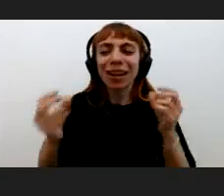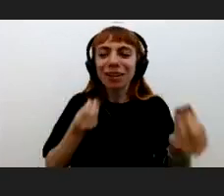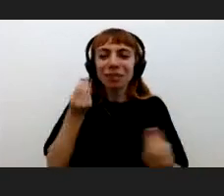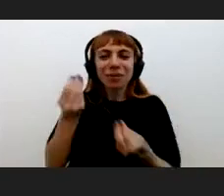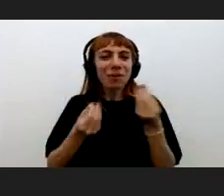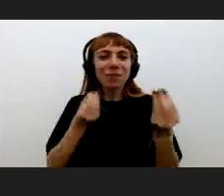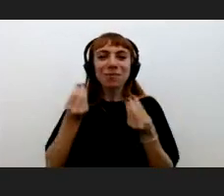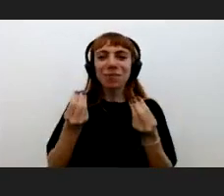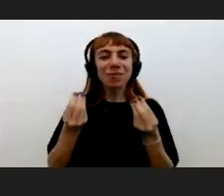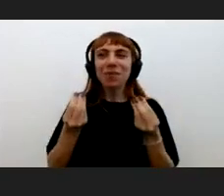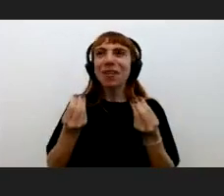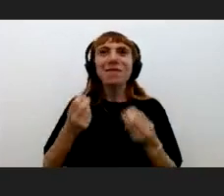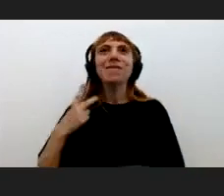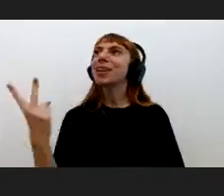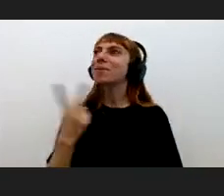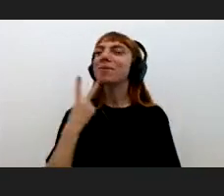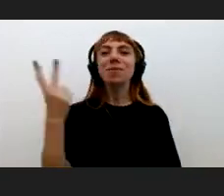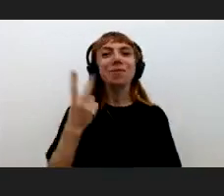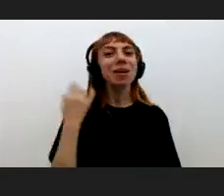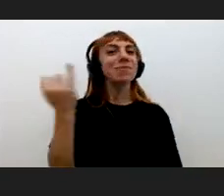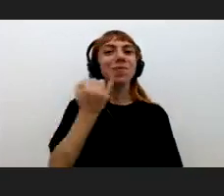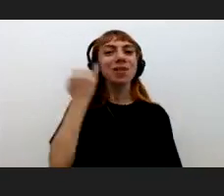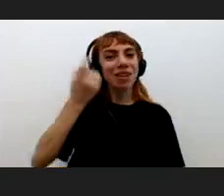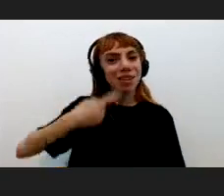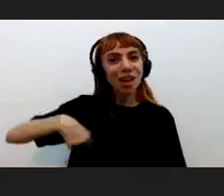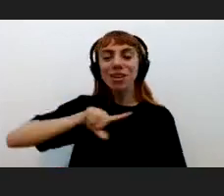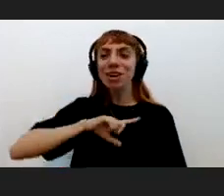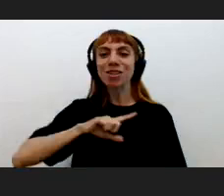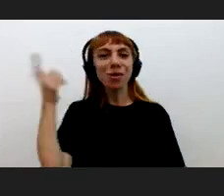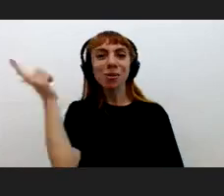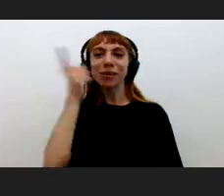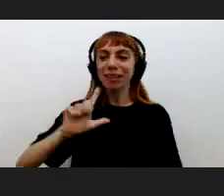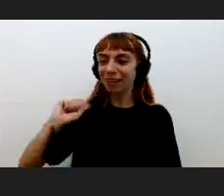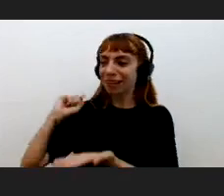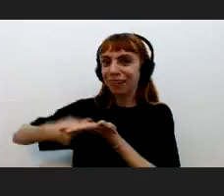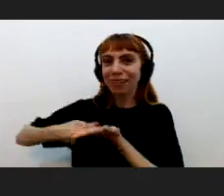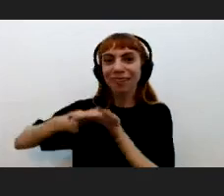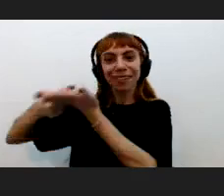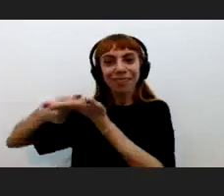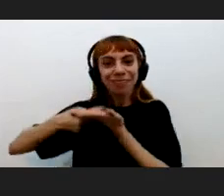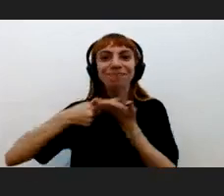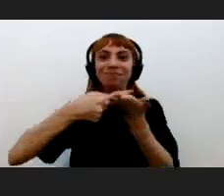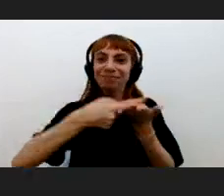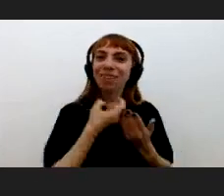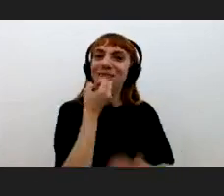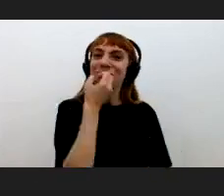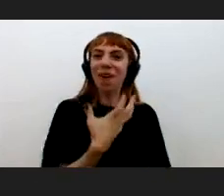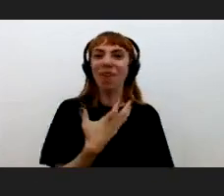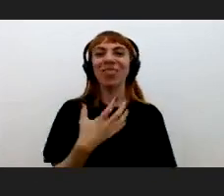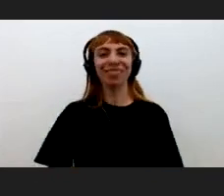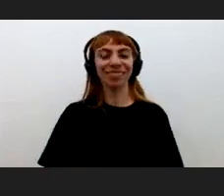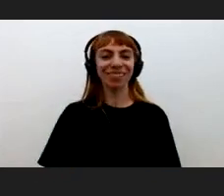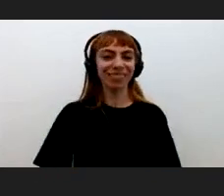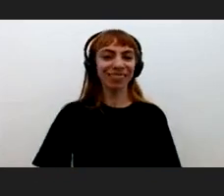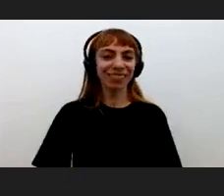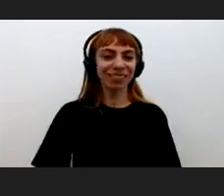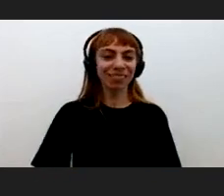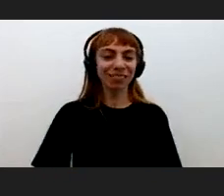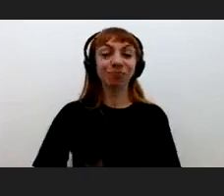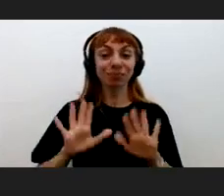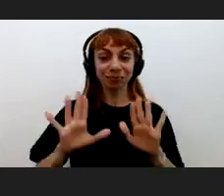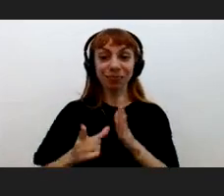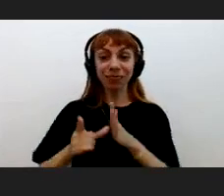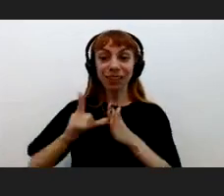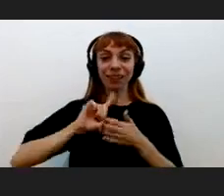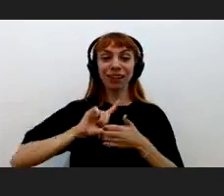alianças. E eu não sinalizei, a princípio, sobre a minha relação com o Libras de Saúde, não lembro, acho que eu não cheguei a entrar em detalhes, né? Mas a minha relação com o Libras